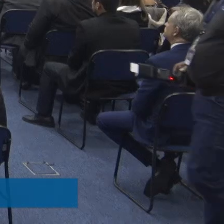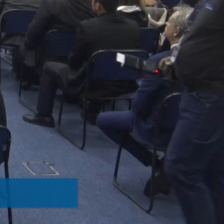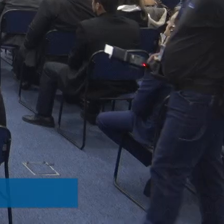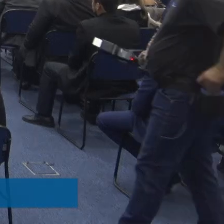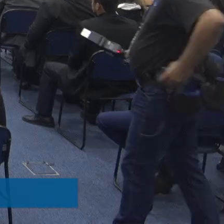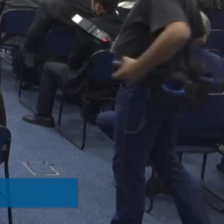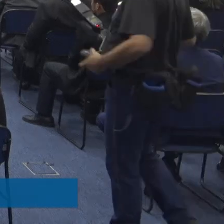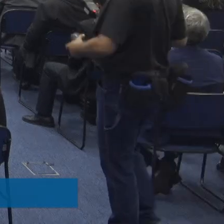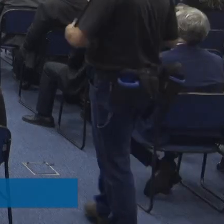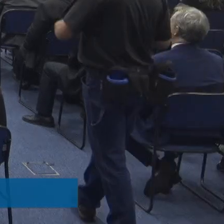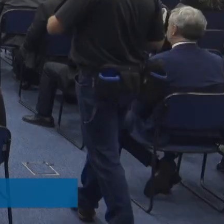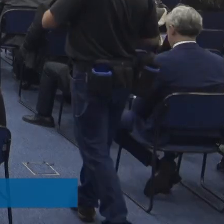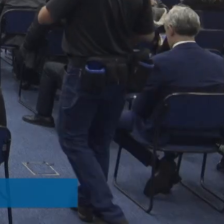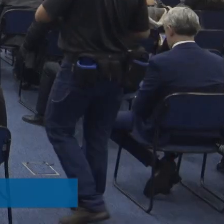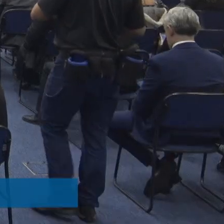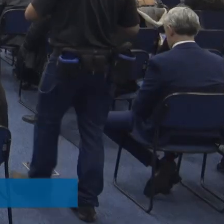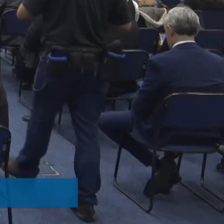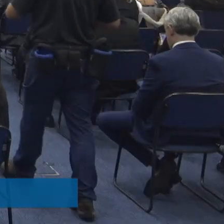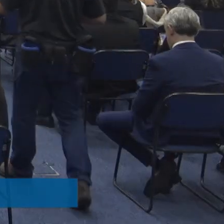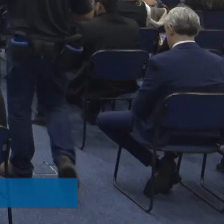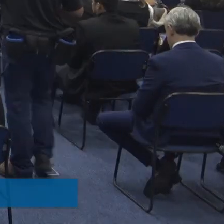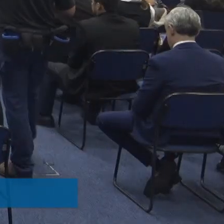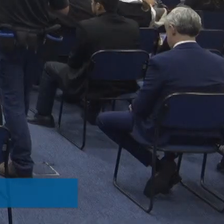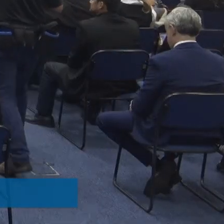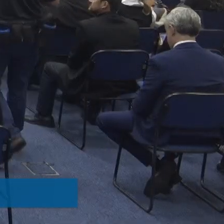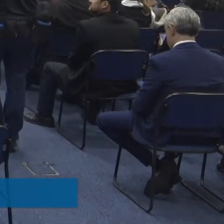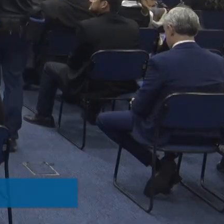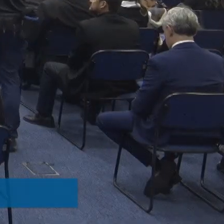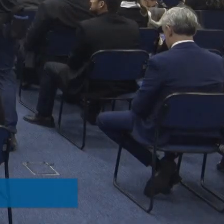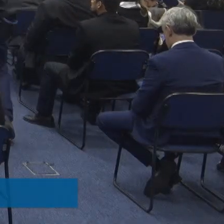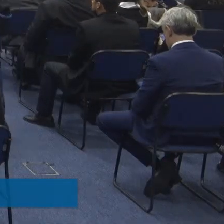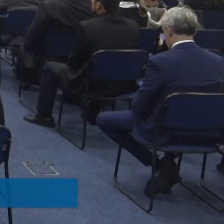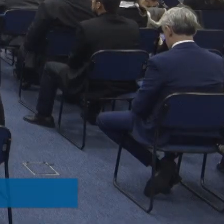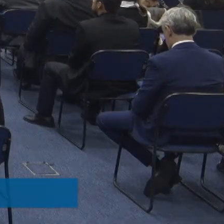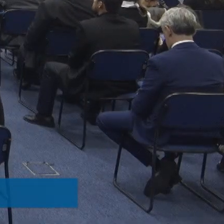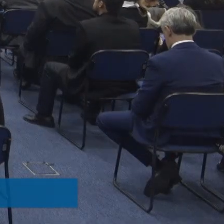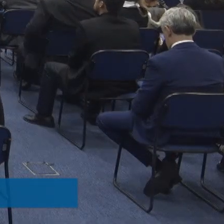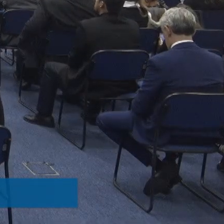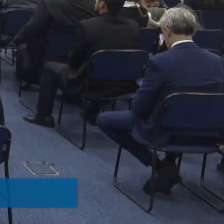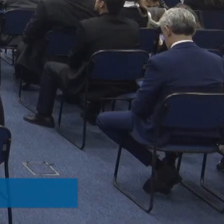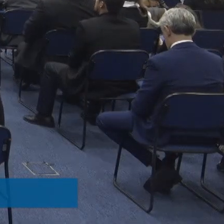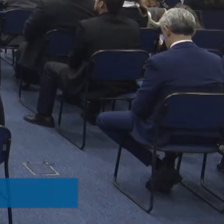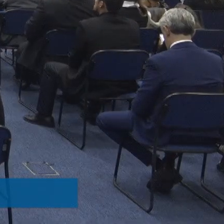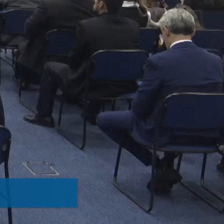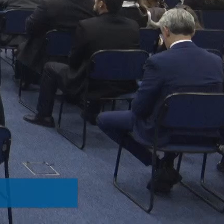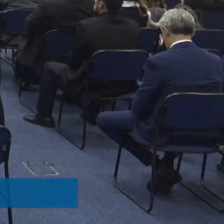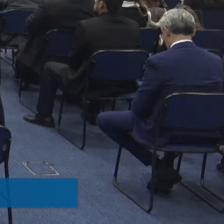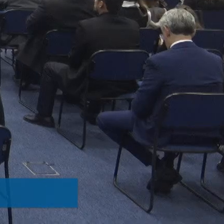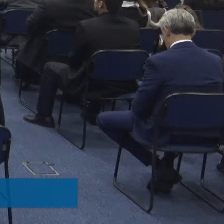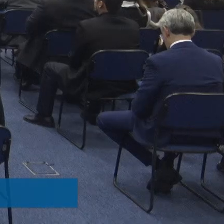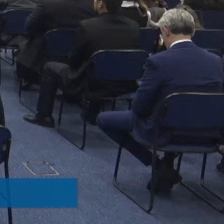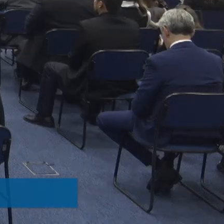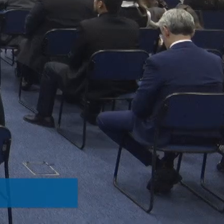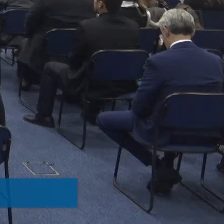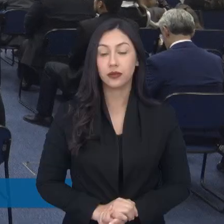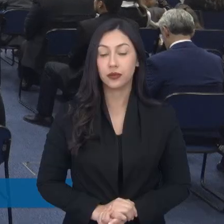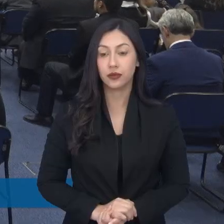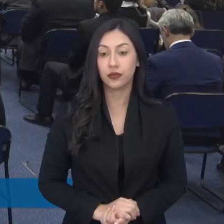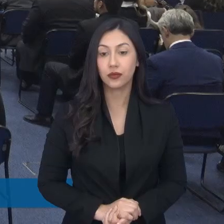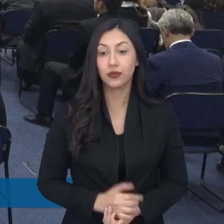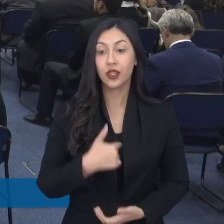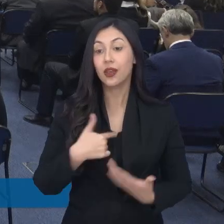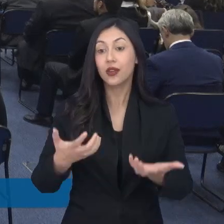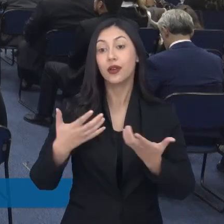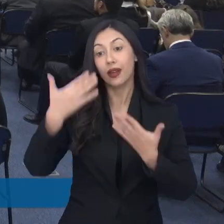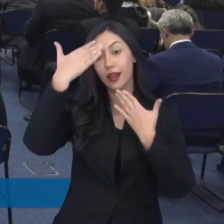Eu queria agradecer aqui algumas pessoas que, no início da minha fala, eu não